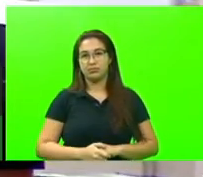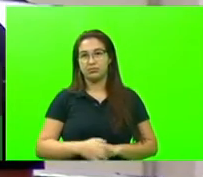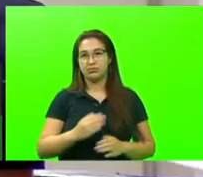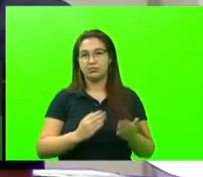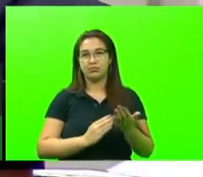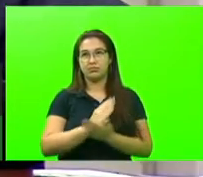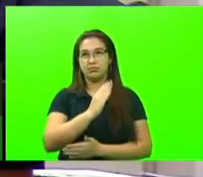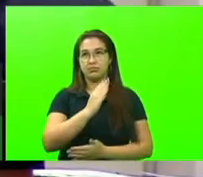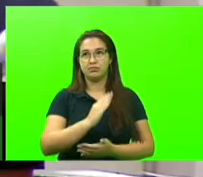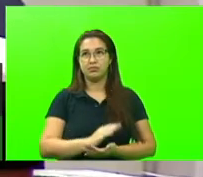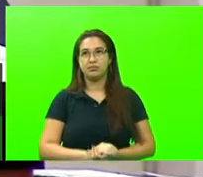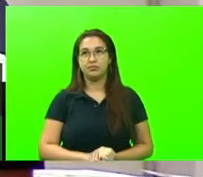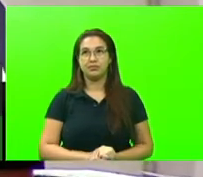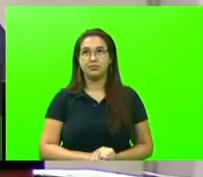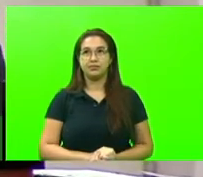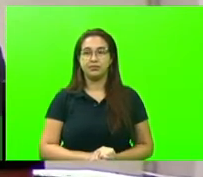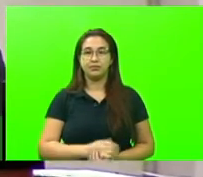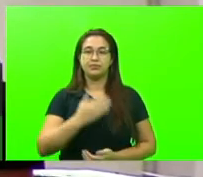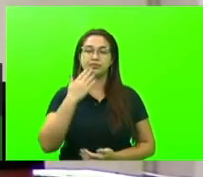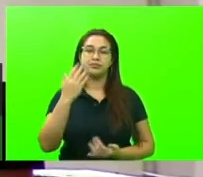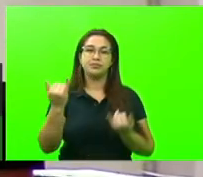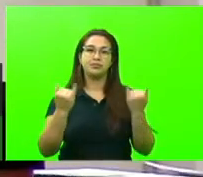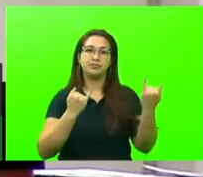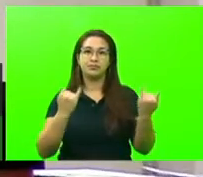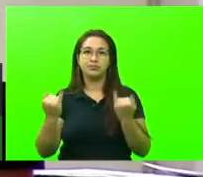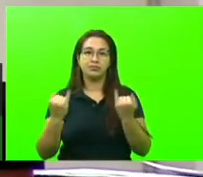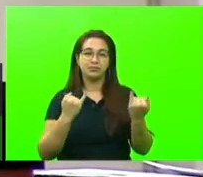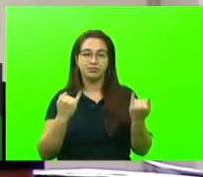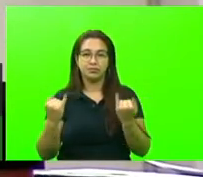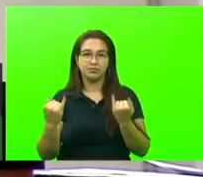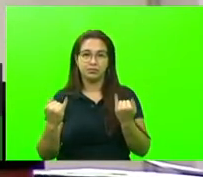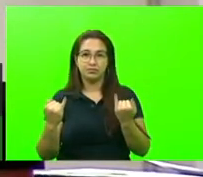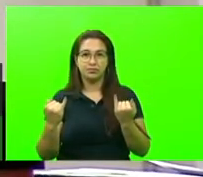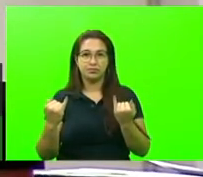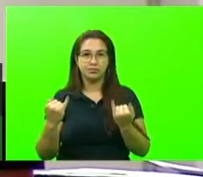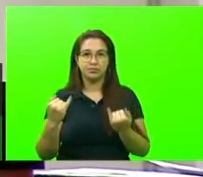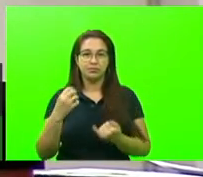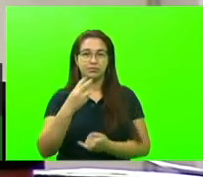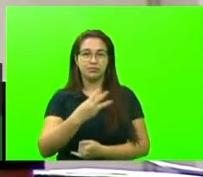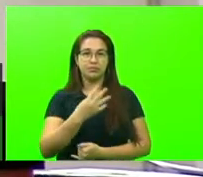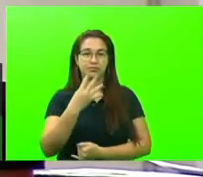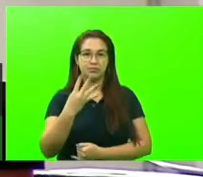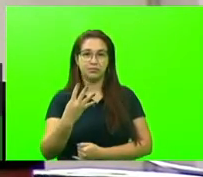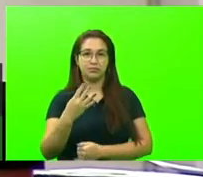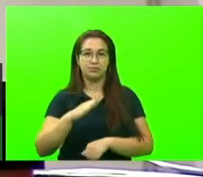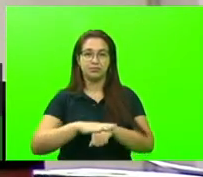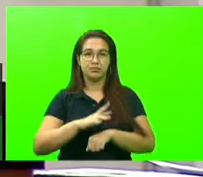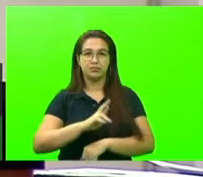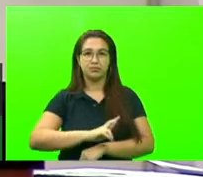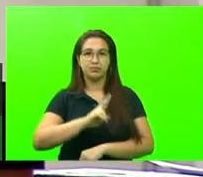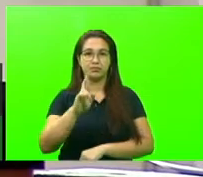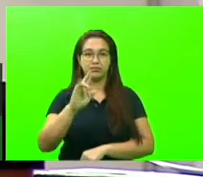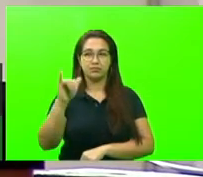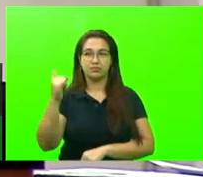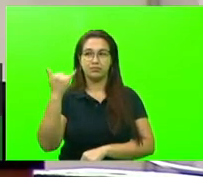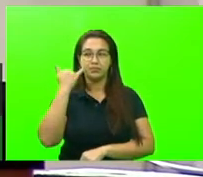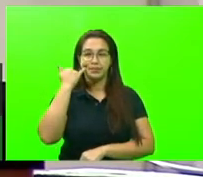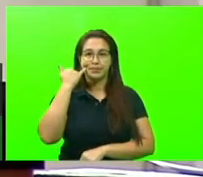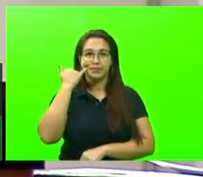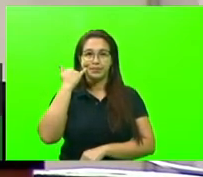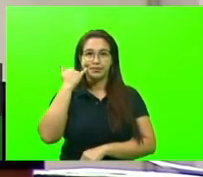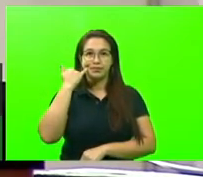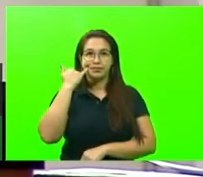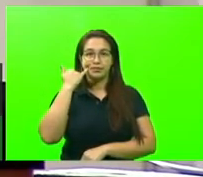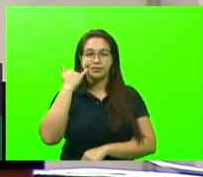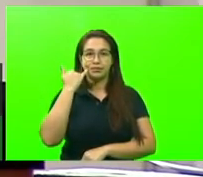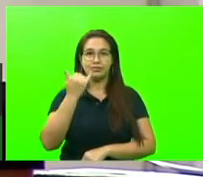aprovado. Pedidos de informação. Pedido de informação 34, autor deputado Gessé Lopes, solicitando ao